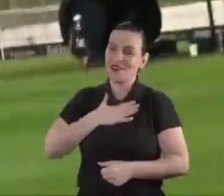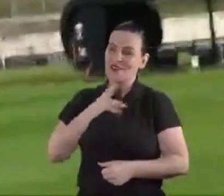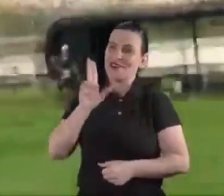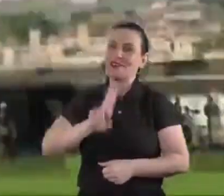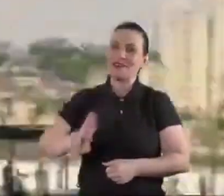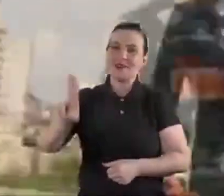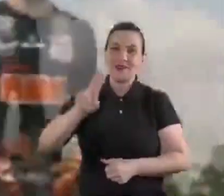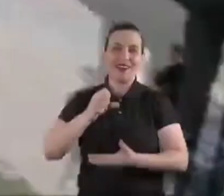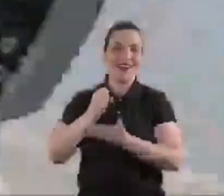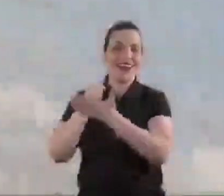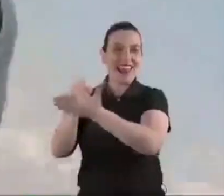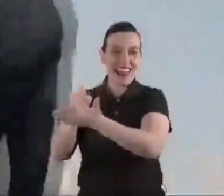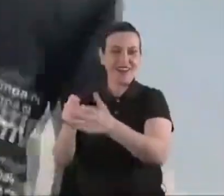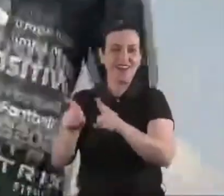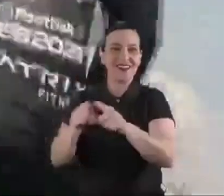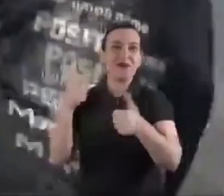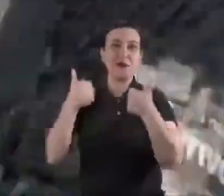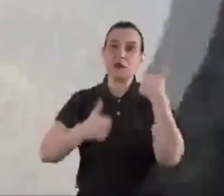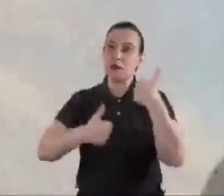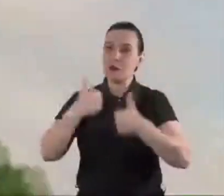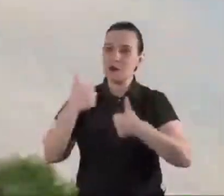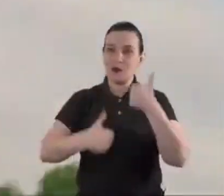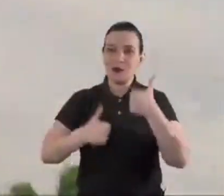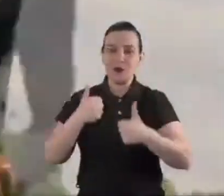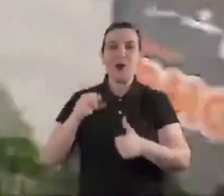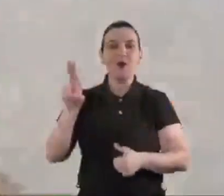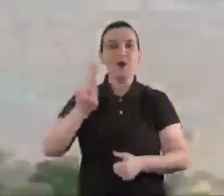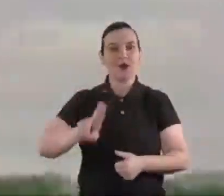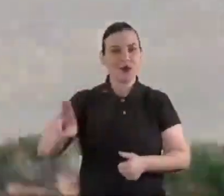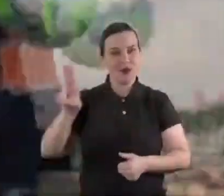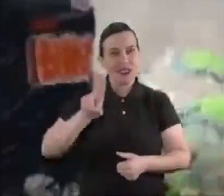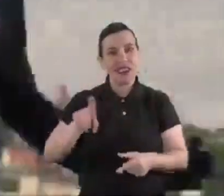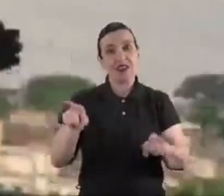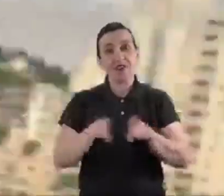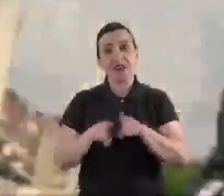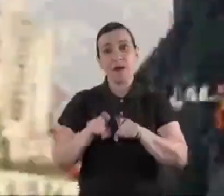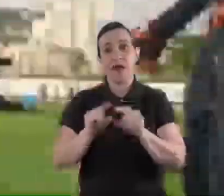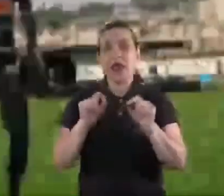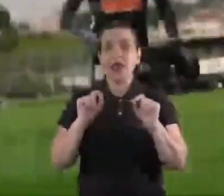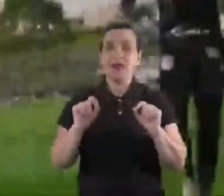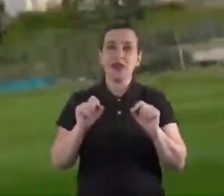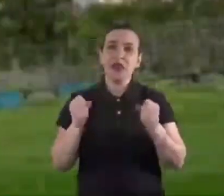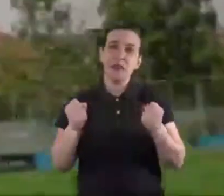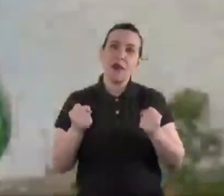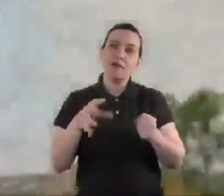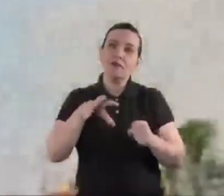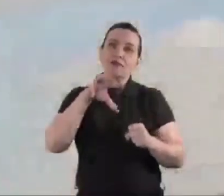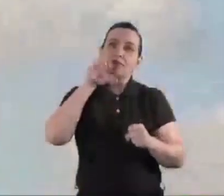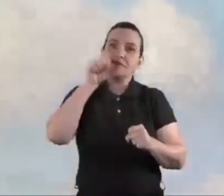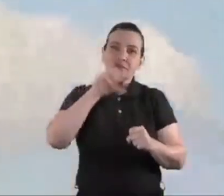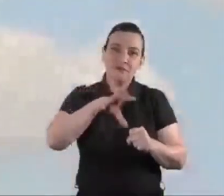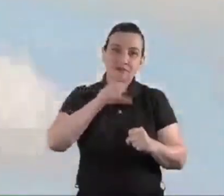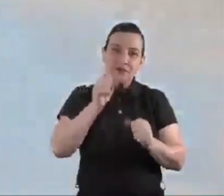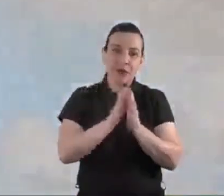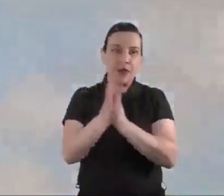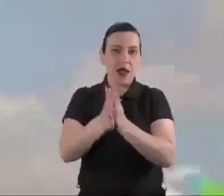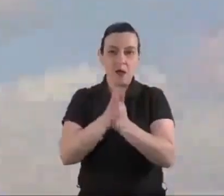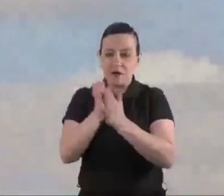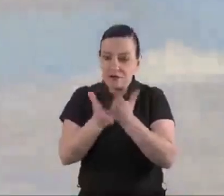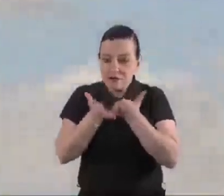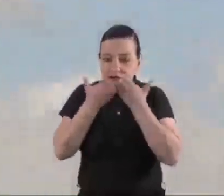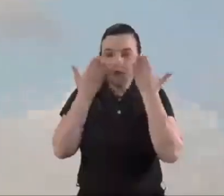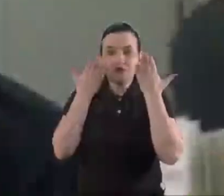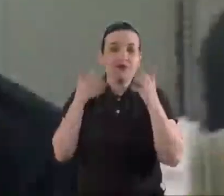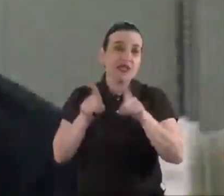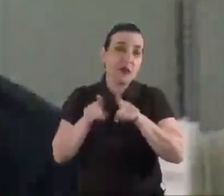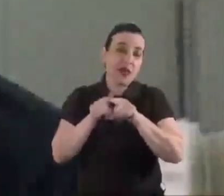levam o kit para o jogo, então pré-jogo eles utilizam ou fazendo a respiração na própria mão,